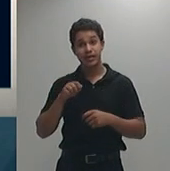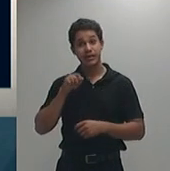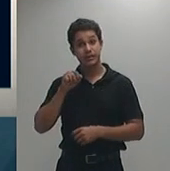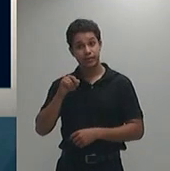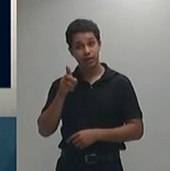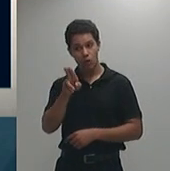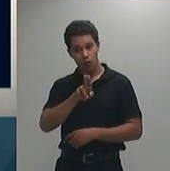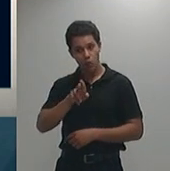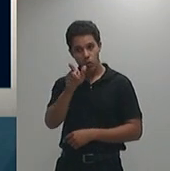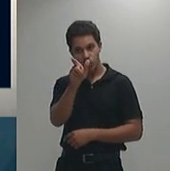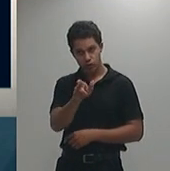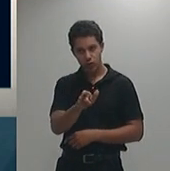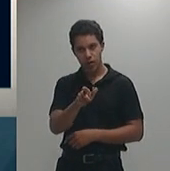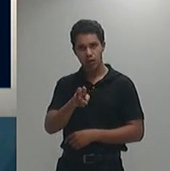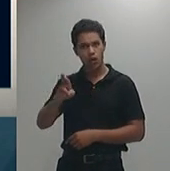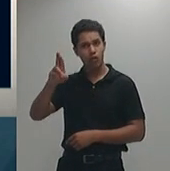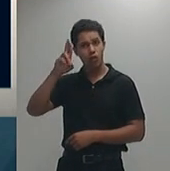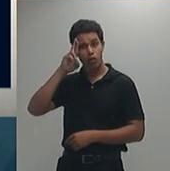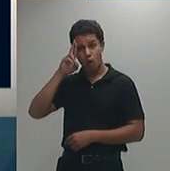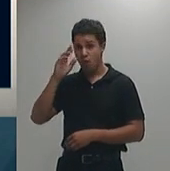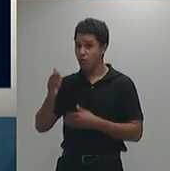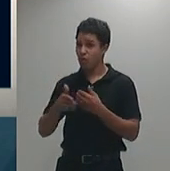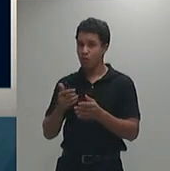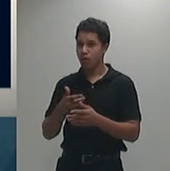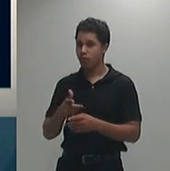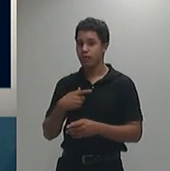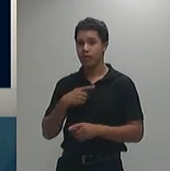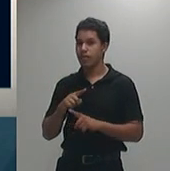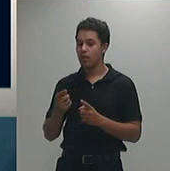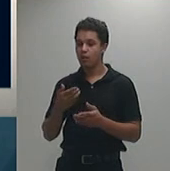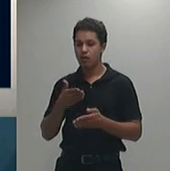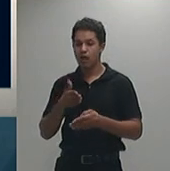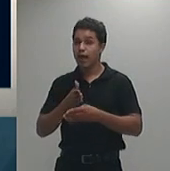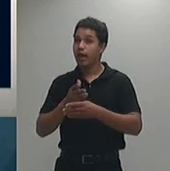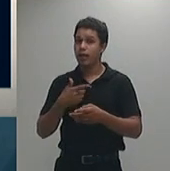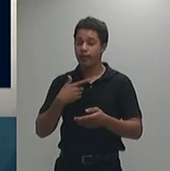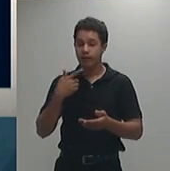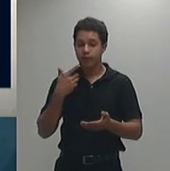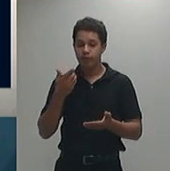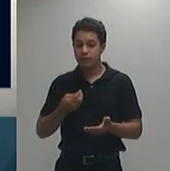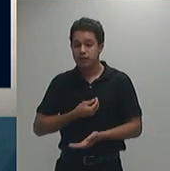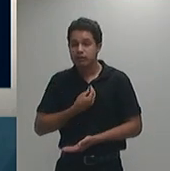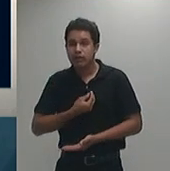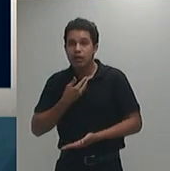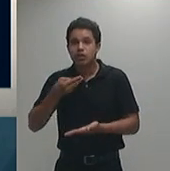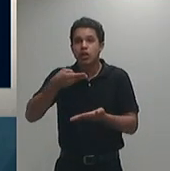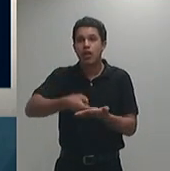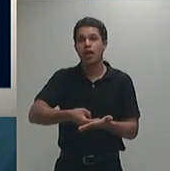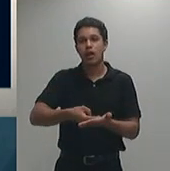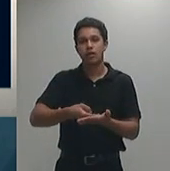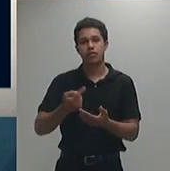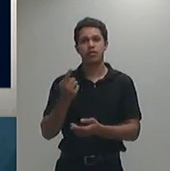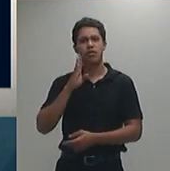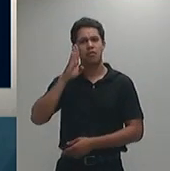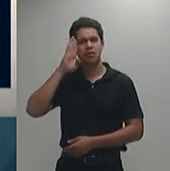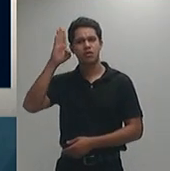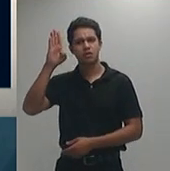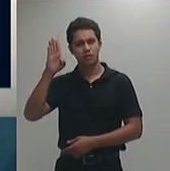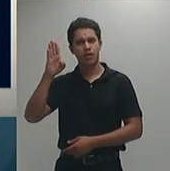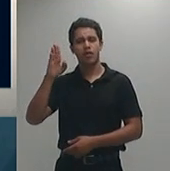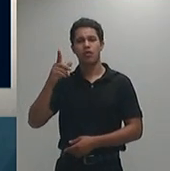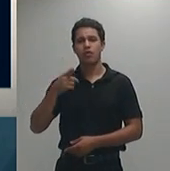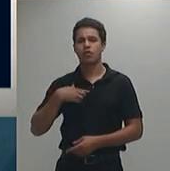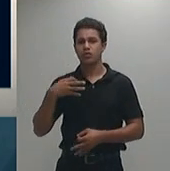usuário titular ou dependente não se encontra internado essa é uma causa de sessão justamente